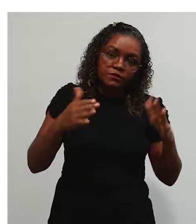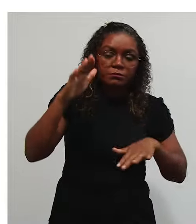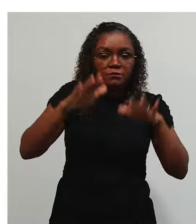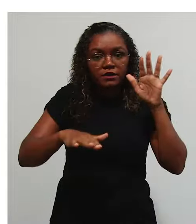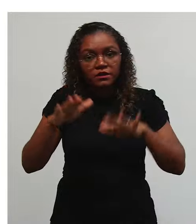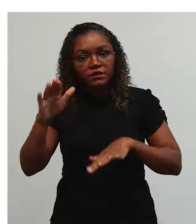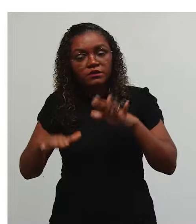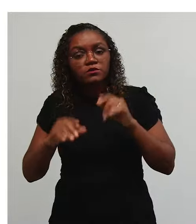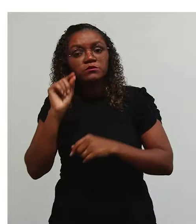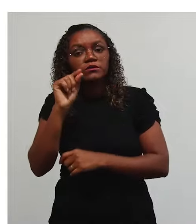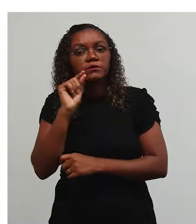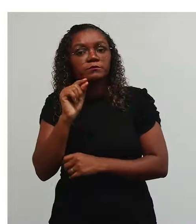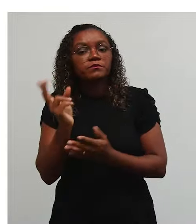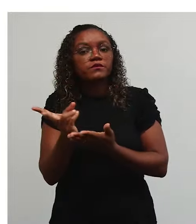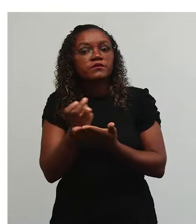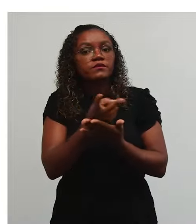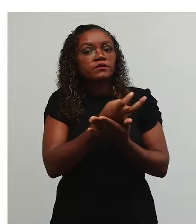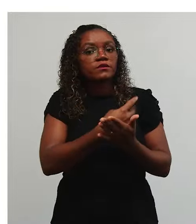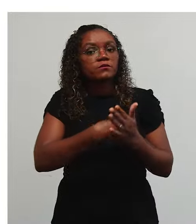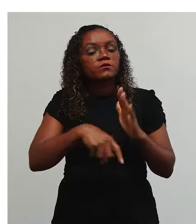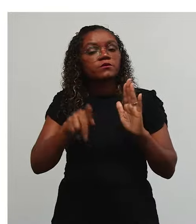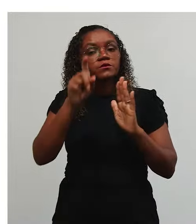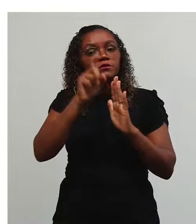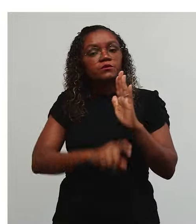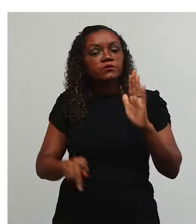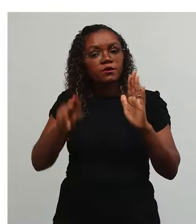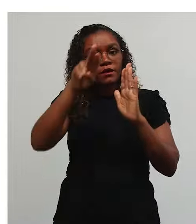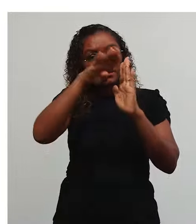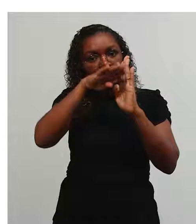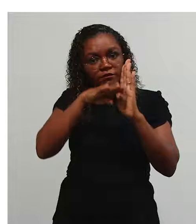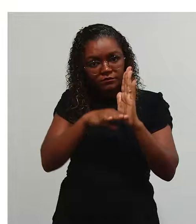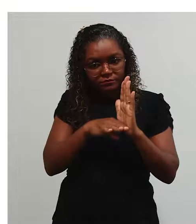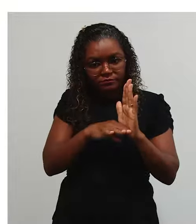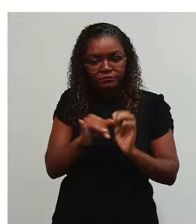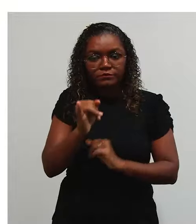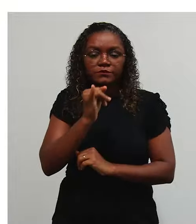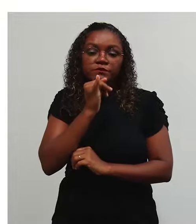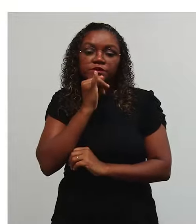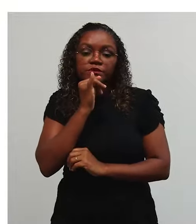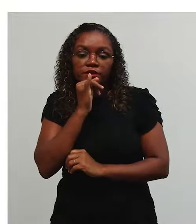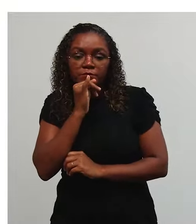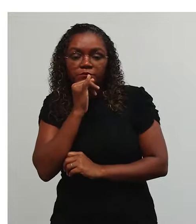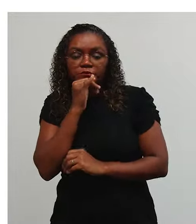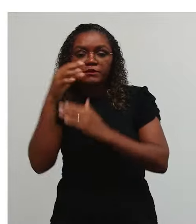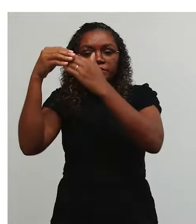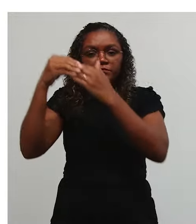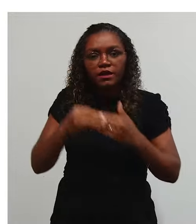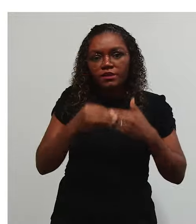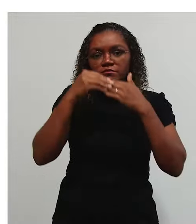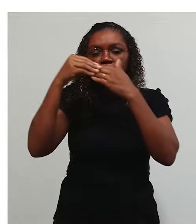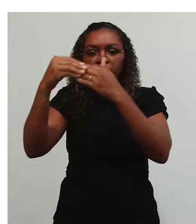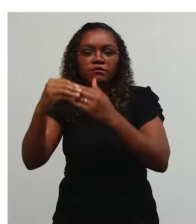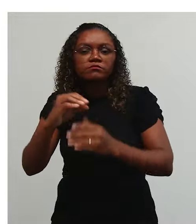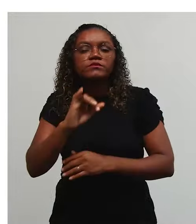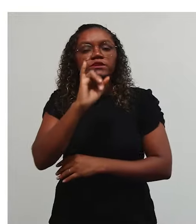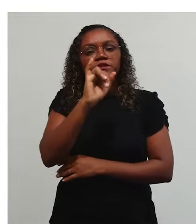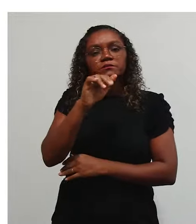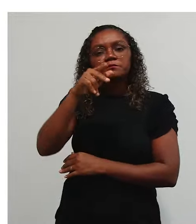esses casos geralmente tem a ver né com os tributos chamados regulatórios por exemplo imposto de importação exportação